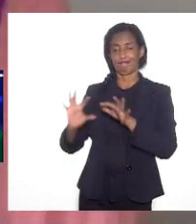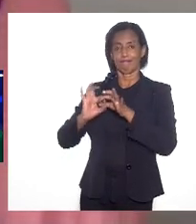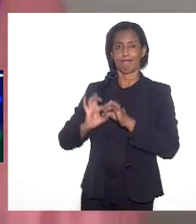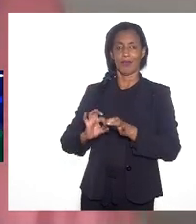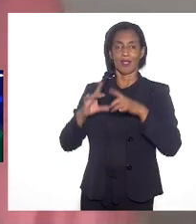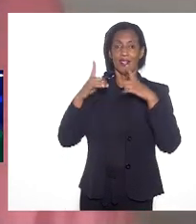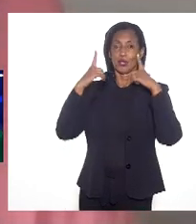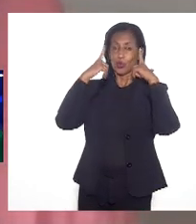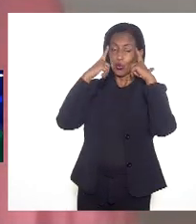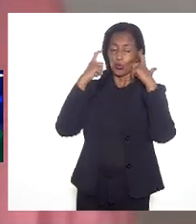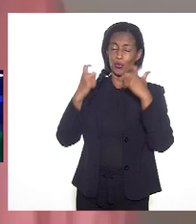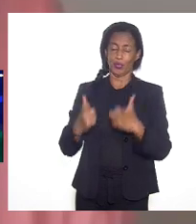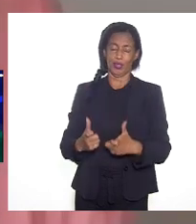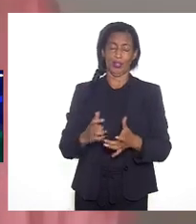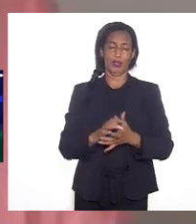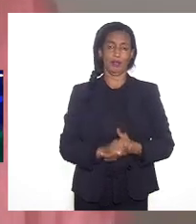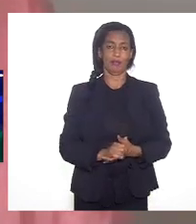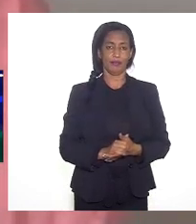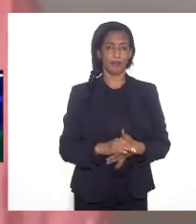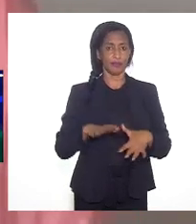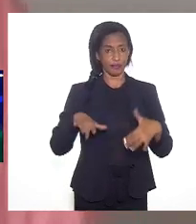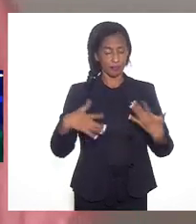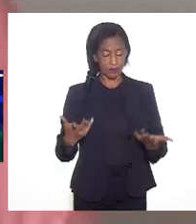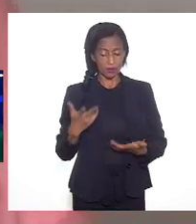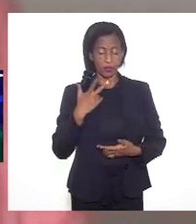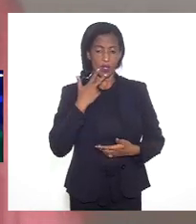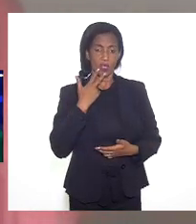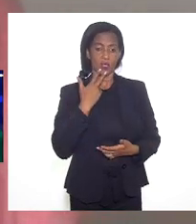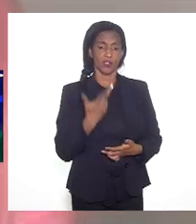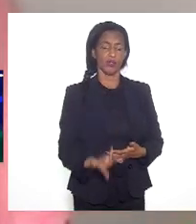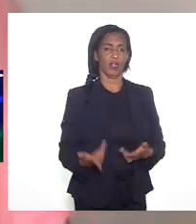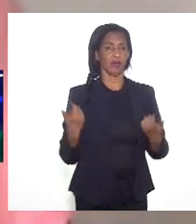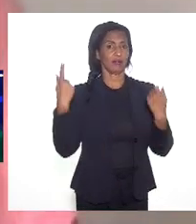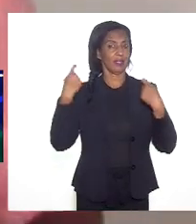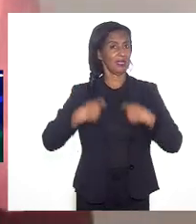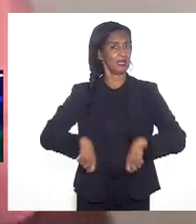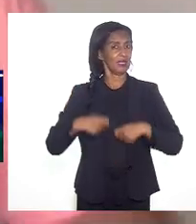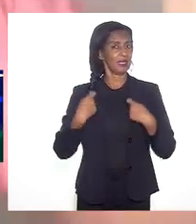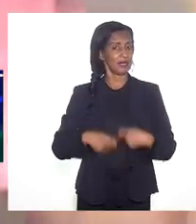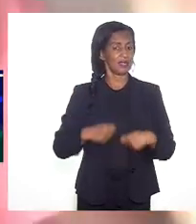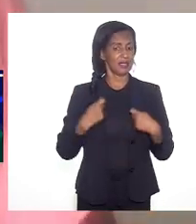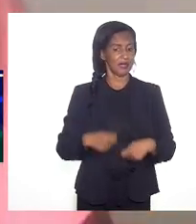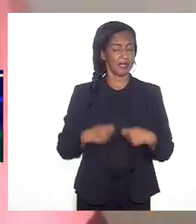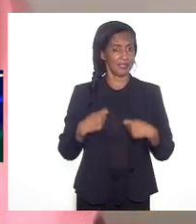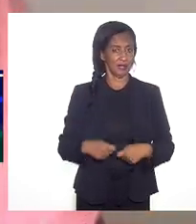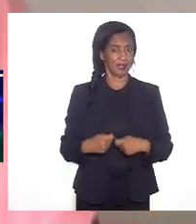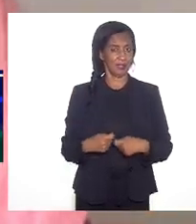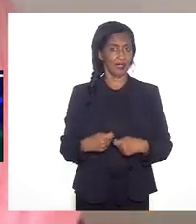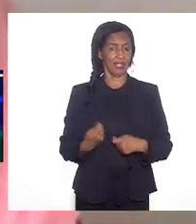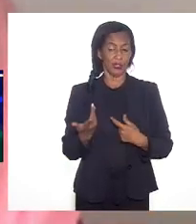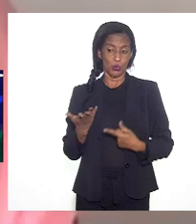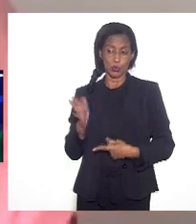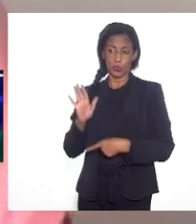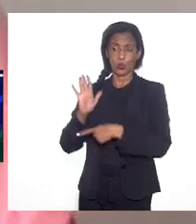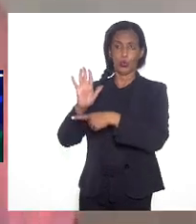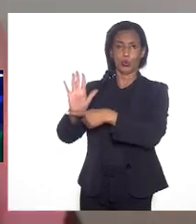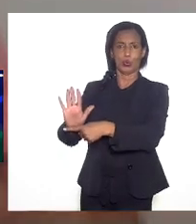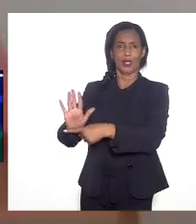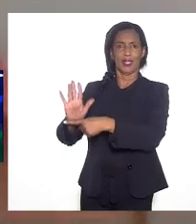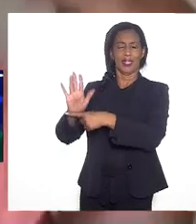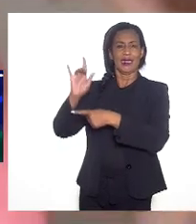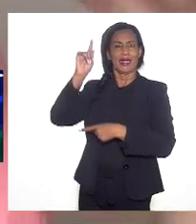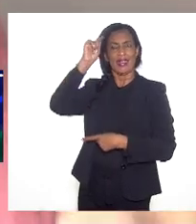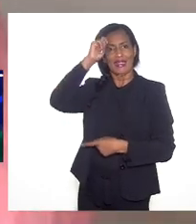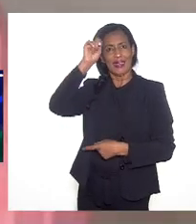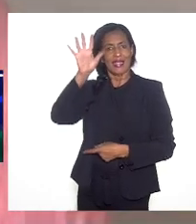inúmeras violências. Então, quando a gente fala da necessidade de acender a contribuição negra e indígena